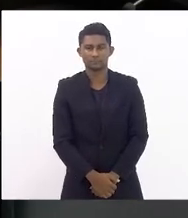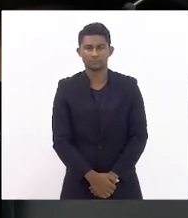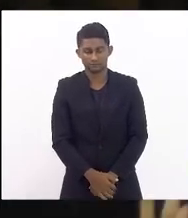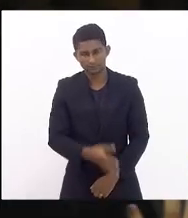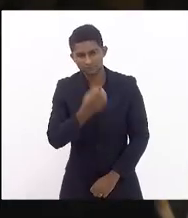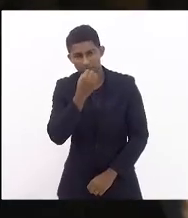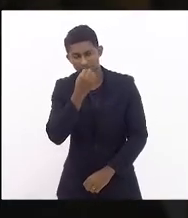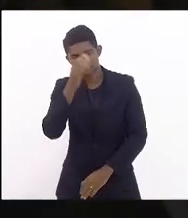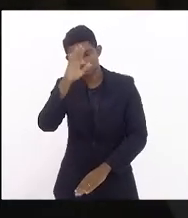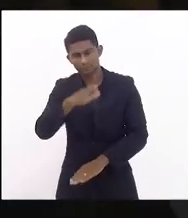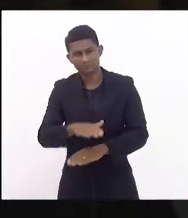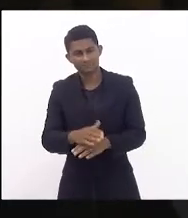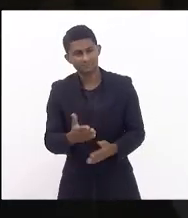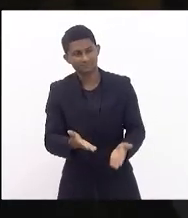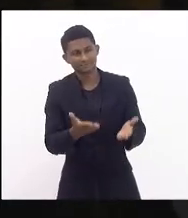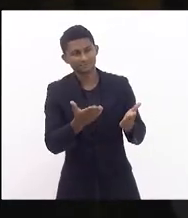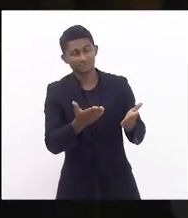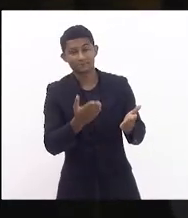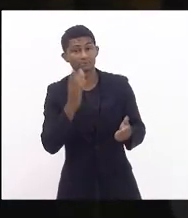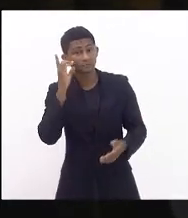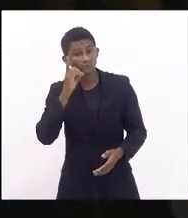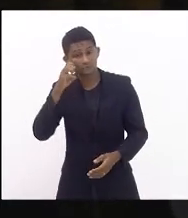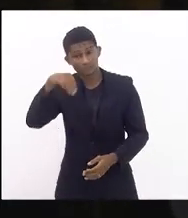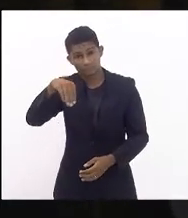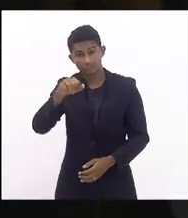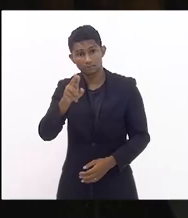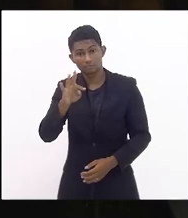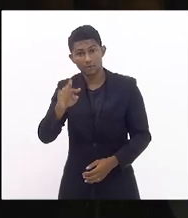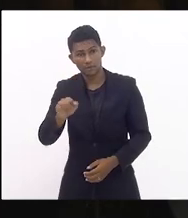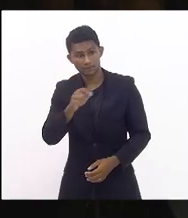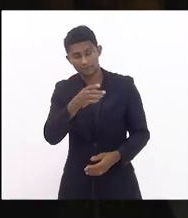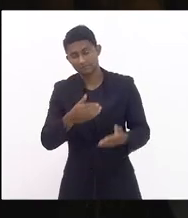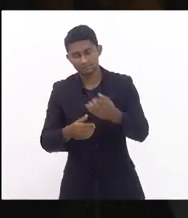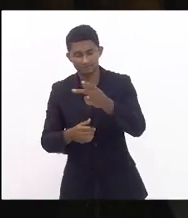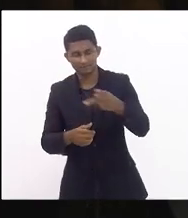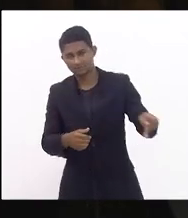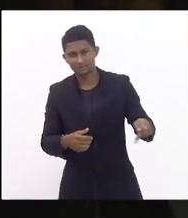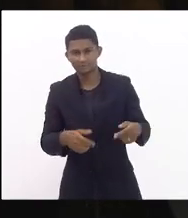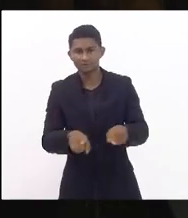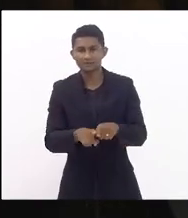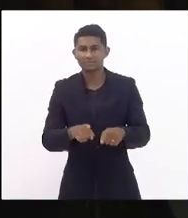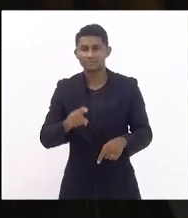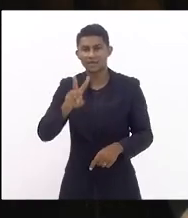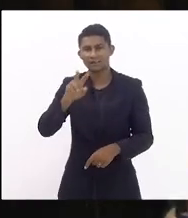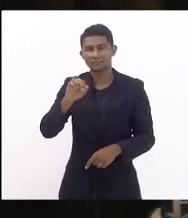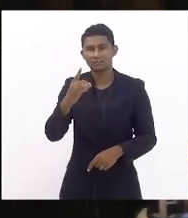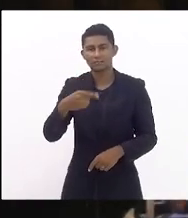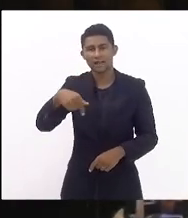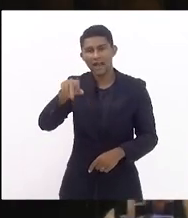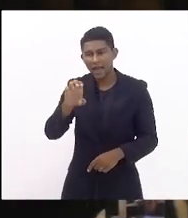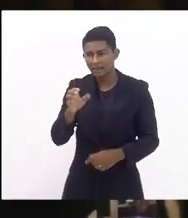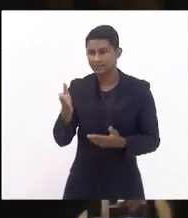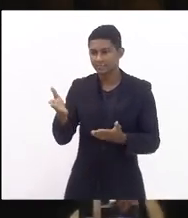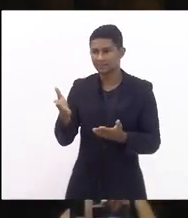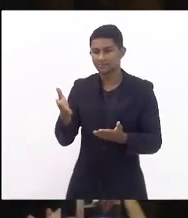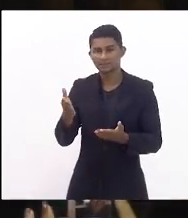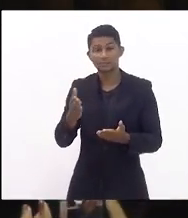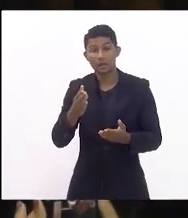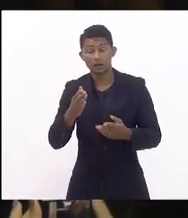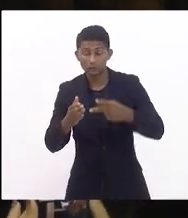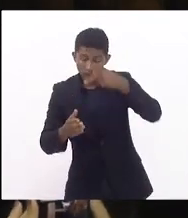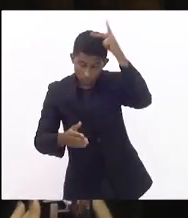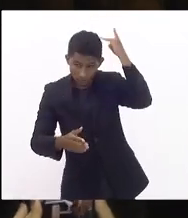Boa tarde, nobre deputada Marta Rocha, que está presidindo. Boa tarde, deputado Valdec. Boa tarde, Luiz